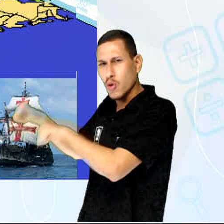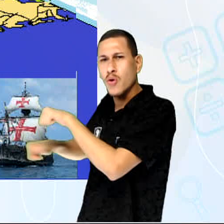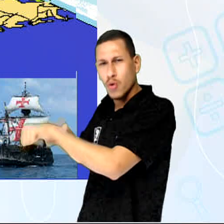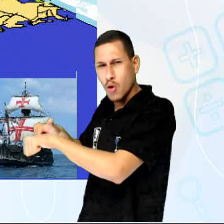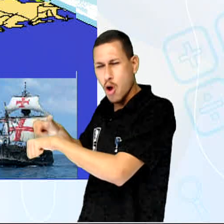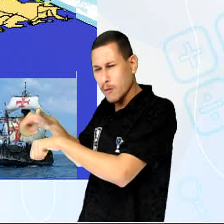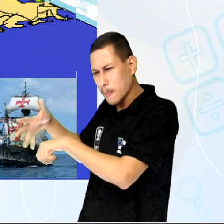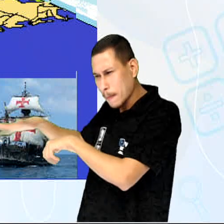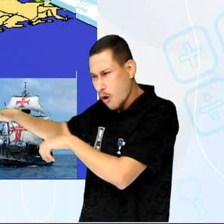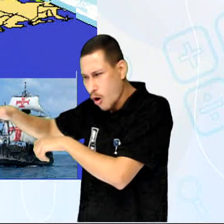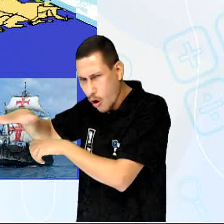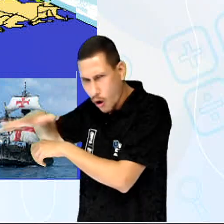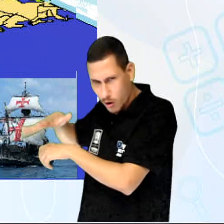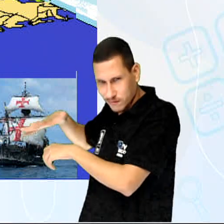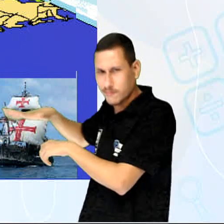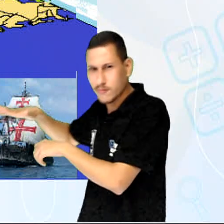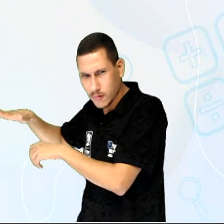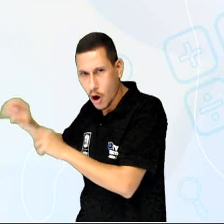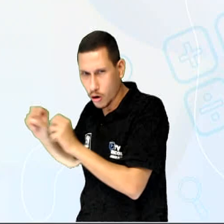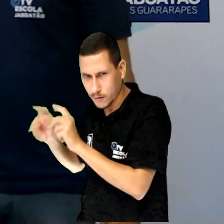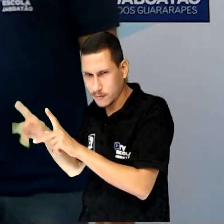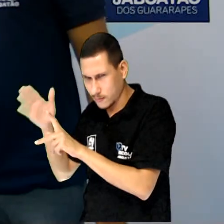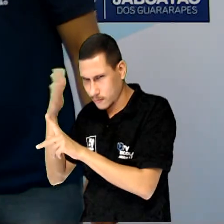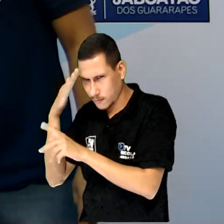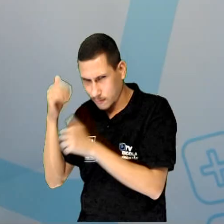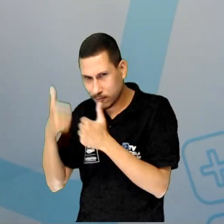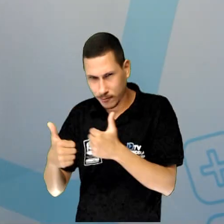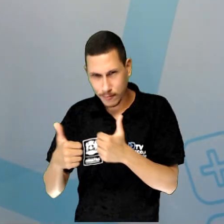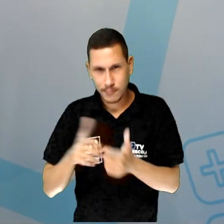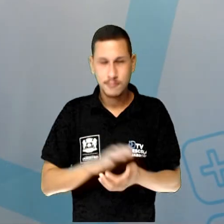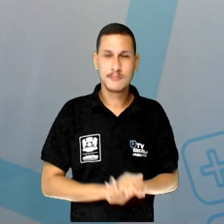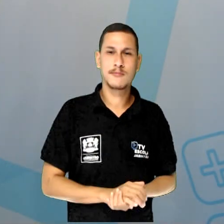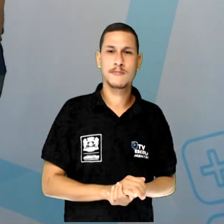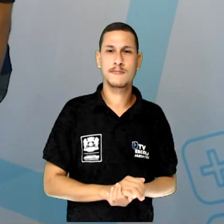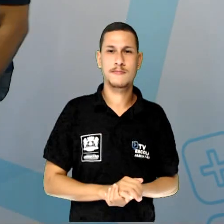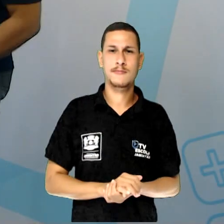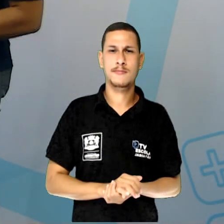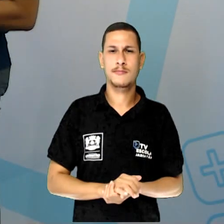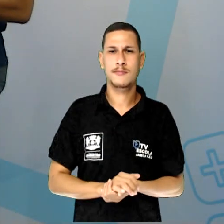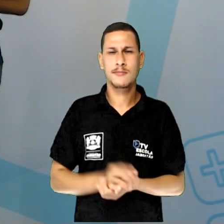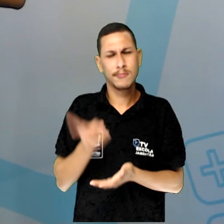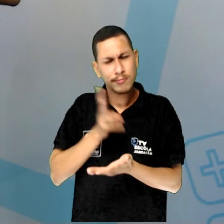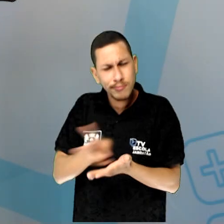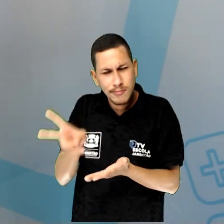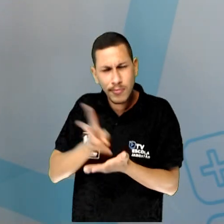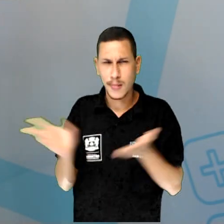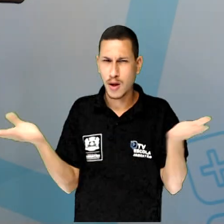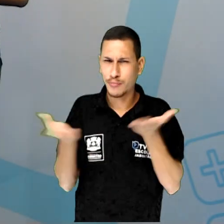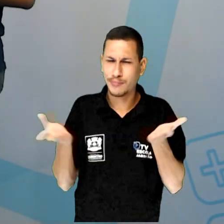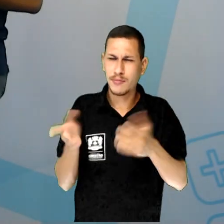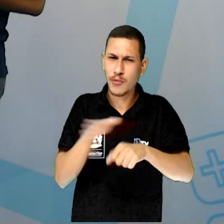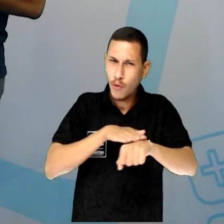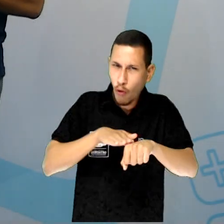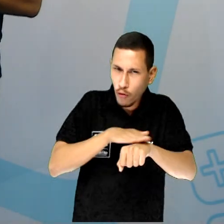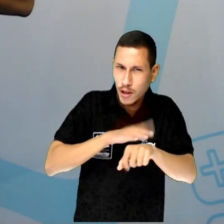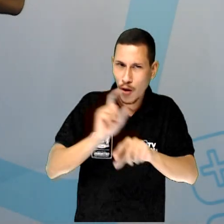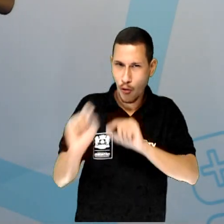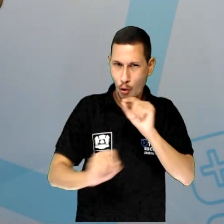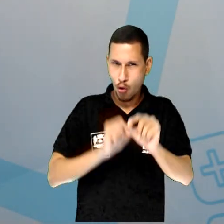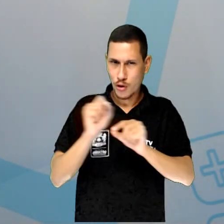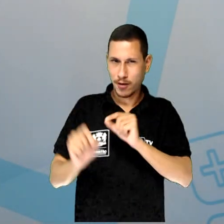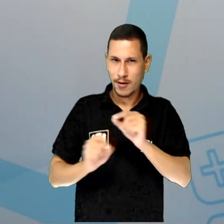ocupar. Ok? Até aí? Então, dando continuidade, a gente vai falar agora um pouco sobre o